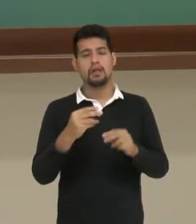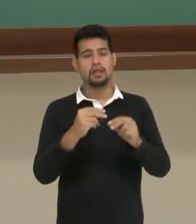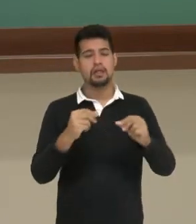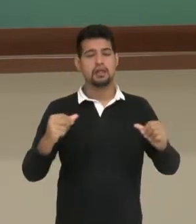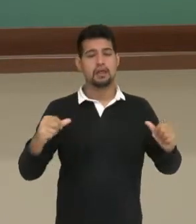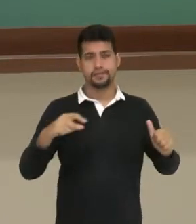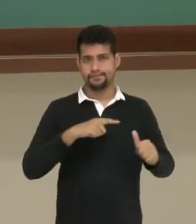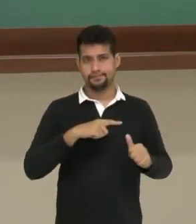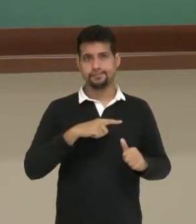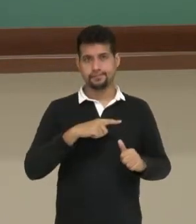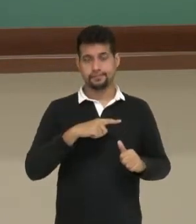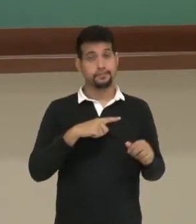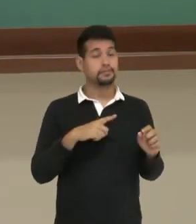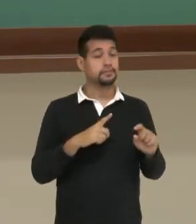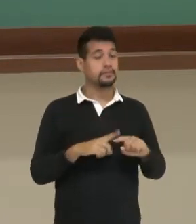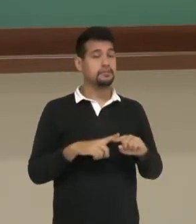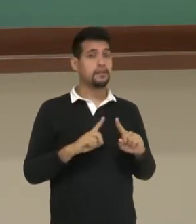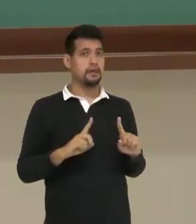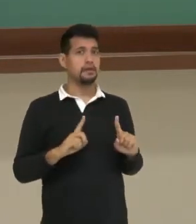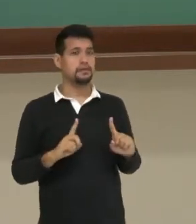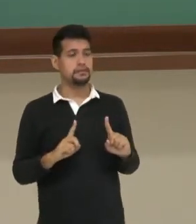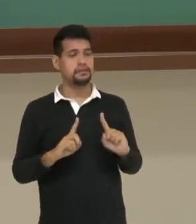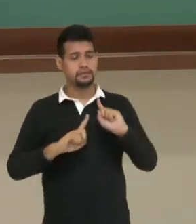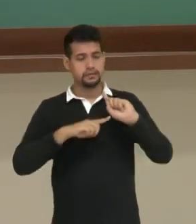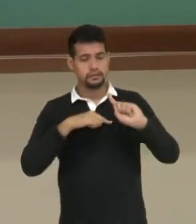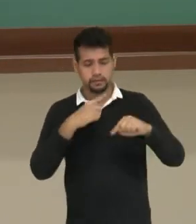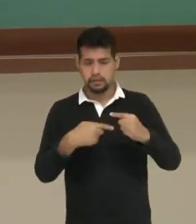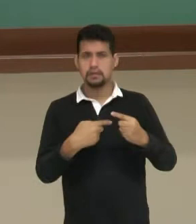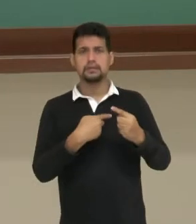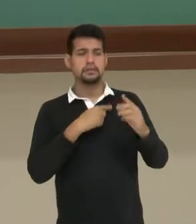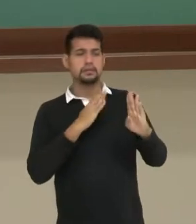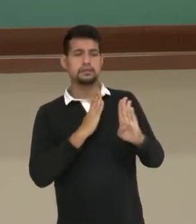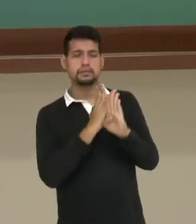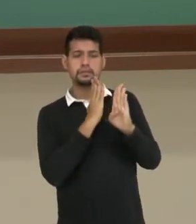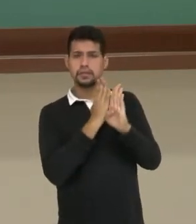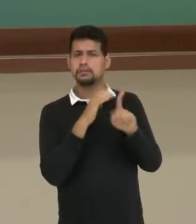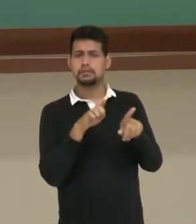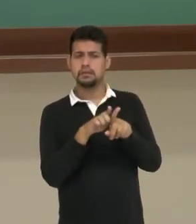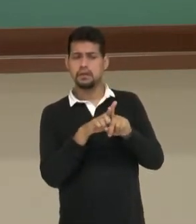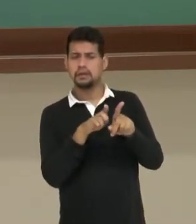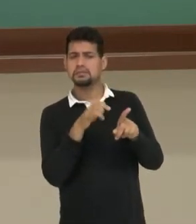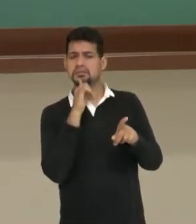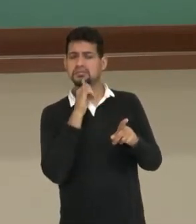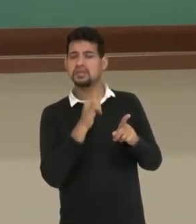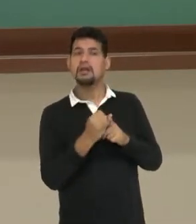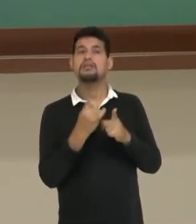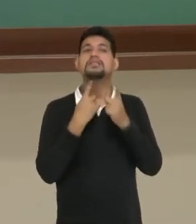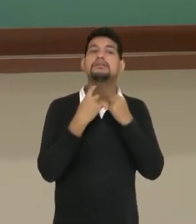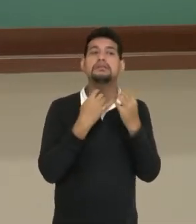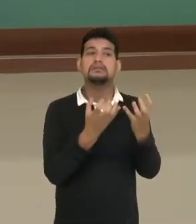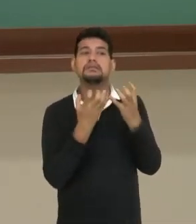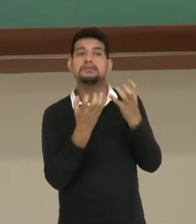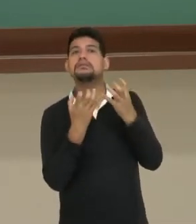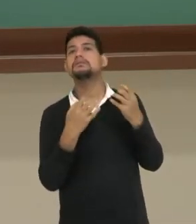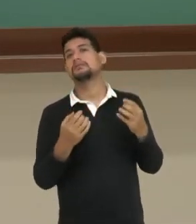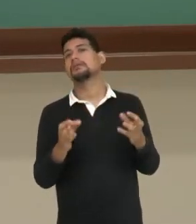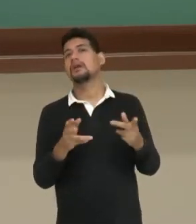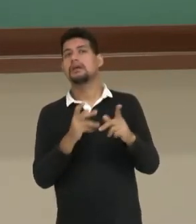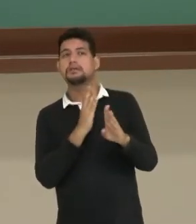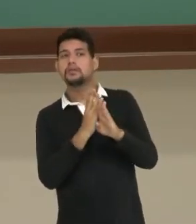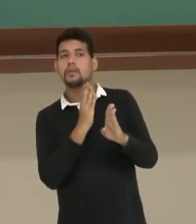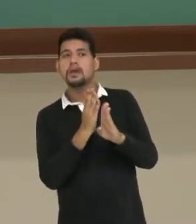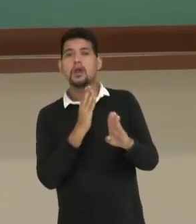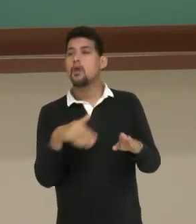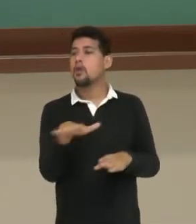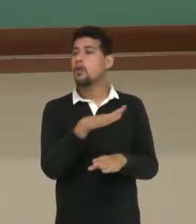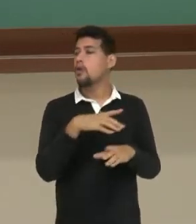aqui, né? Mas, a partir do momento que descobriram, né, pela ganância, pelo desejo de descobrir novas